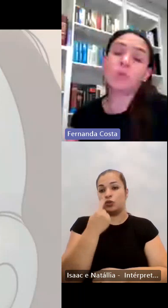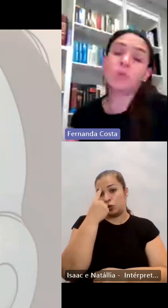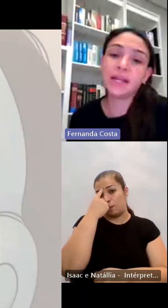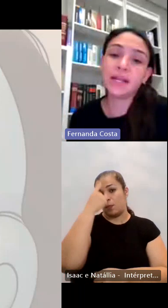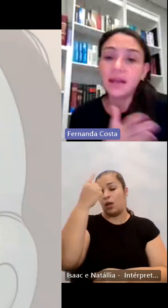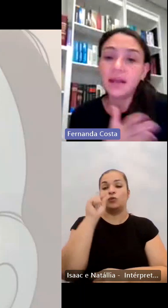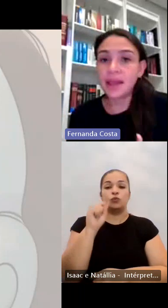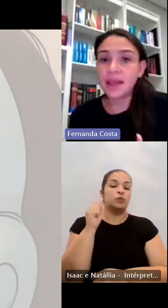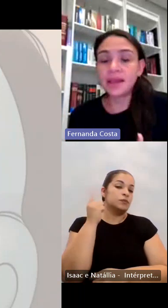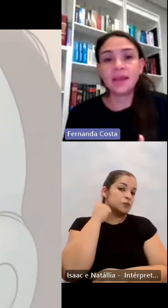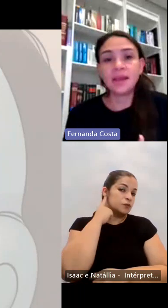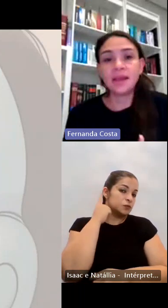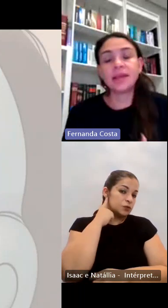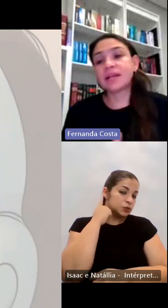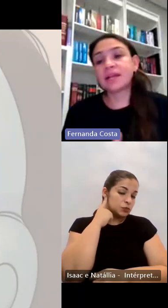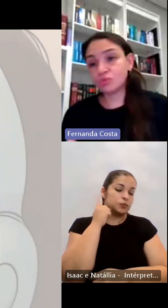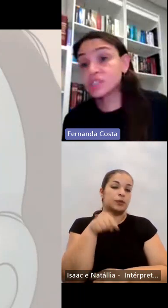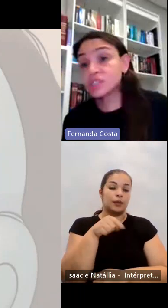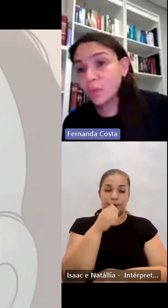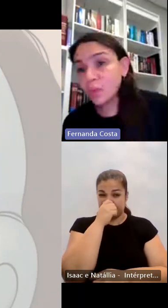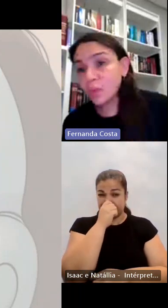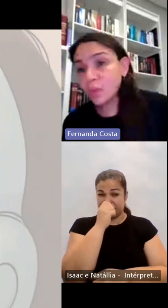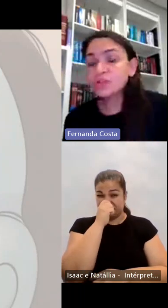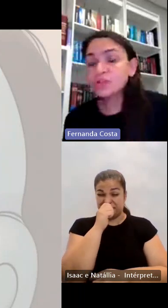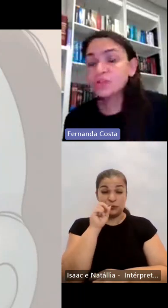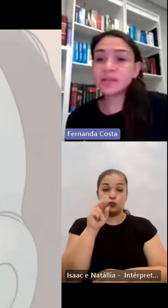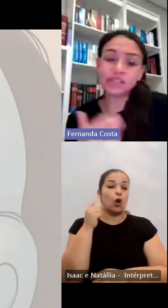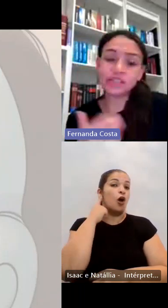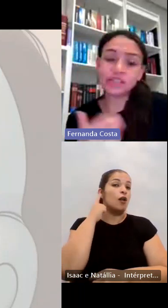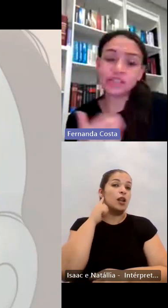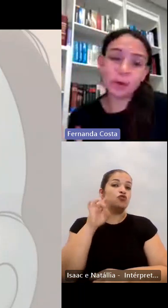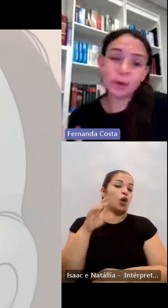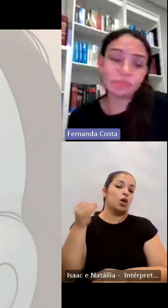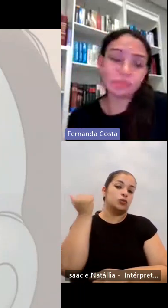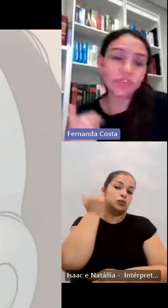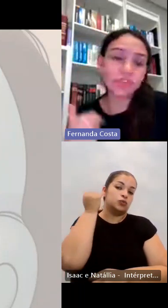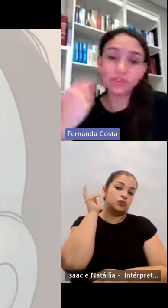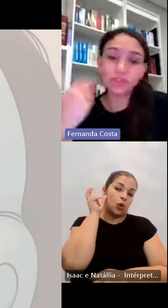essa orelha é captação de som. Só que se a gente